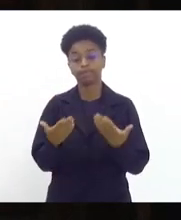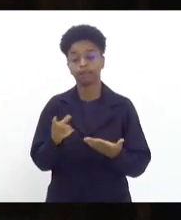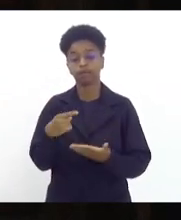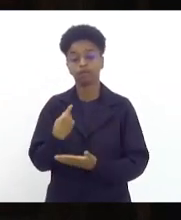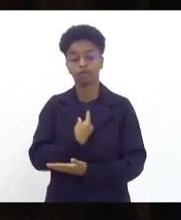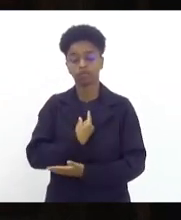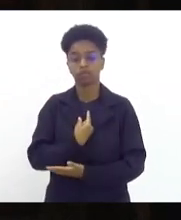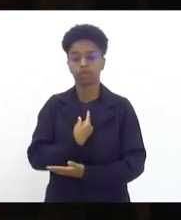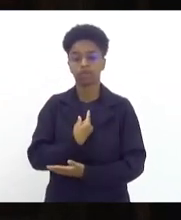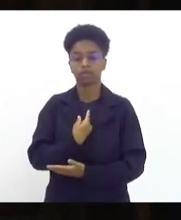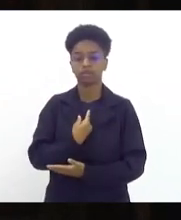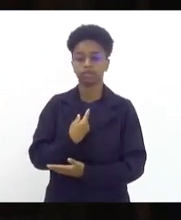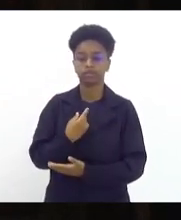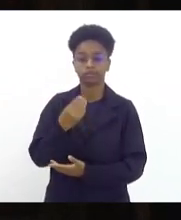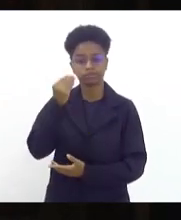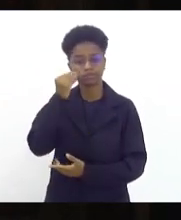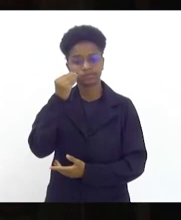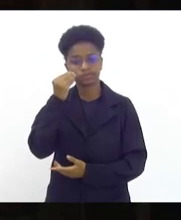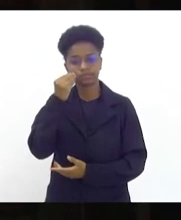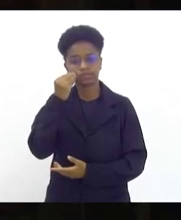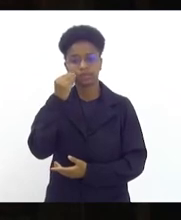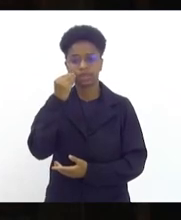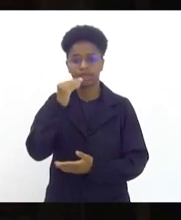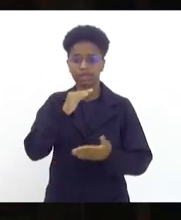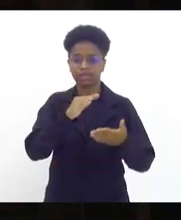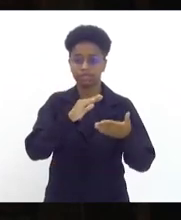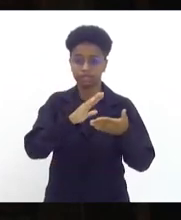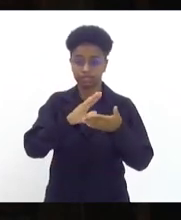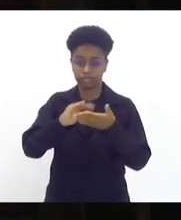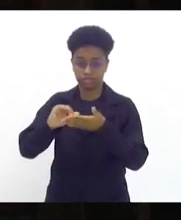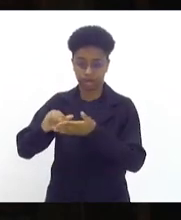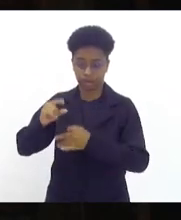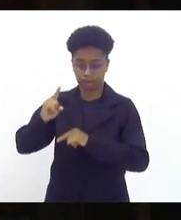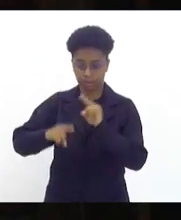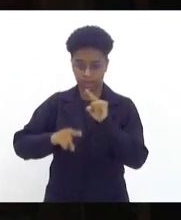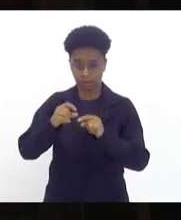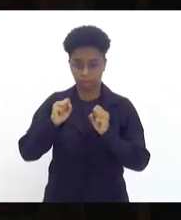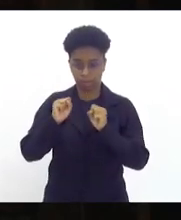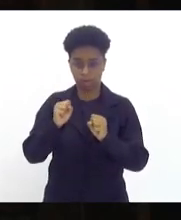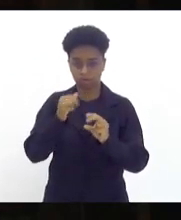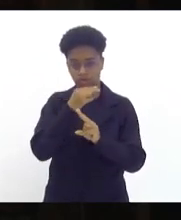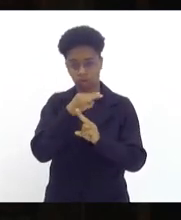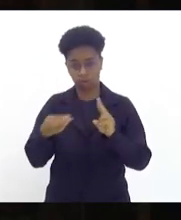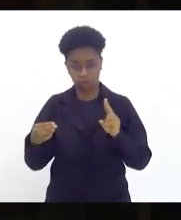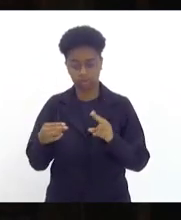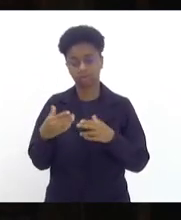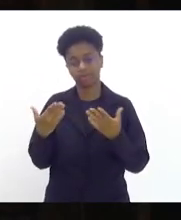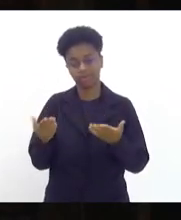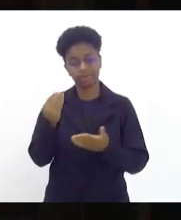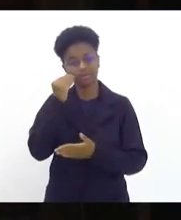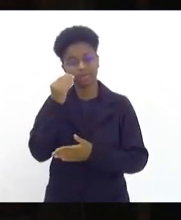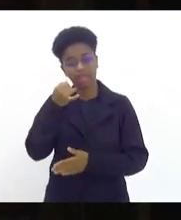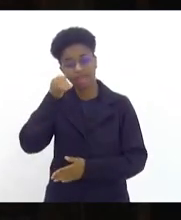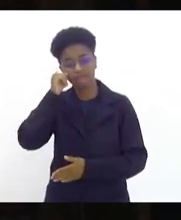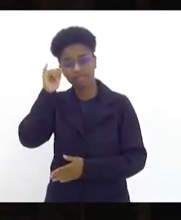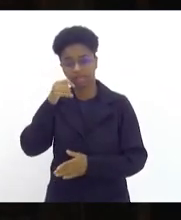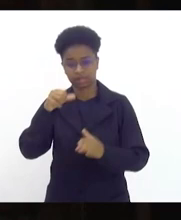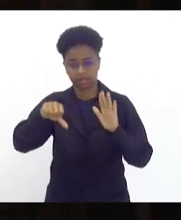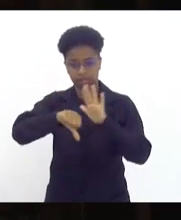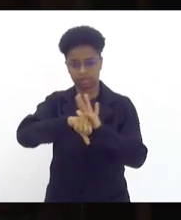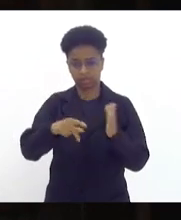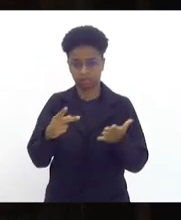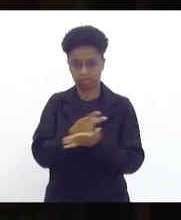elementos de contabilidade visando a retirada de instrumentos perfurocortante para que eles não possam vir acometer crimes como isso